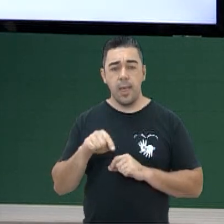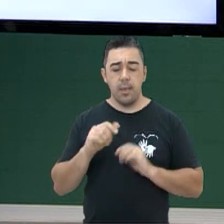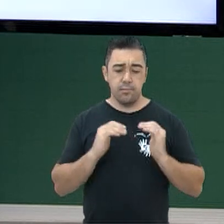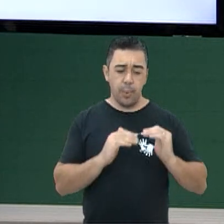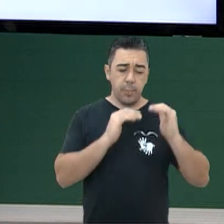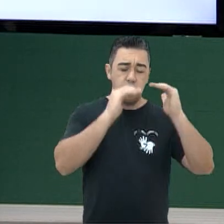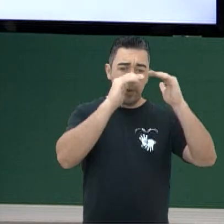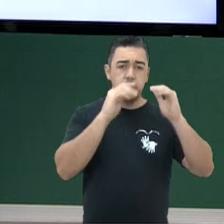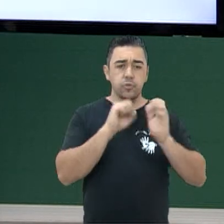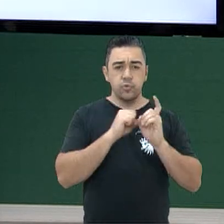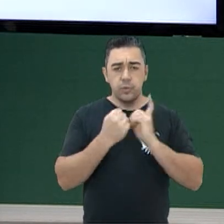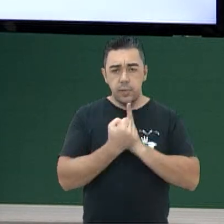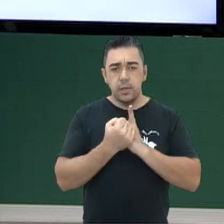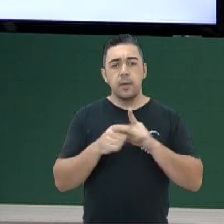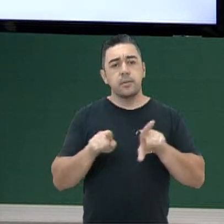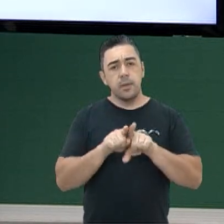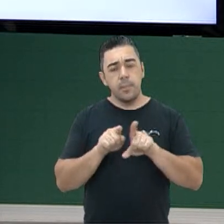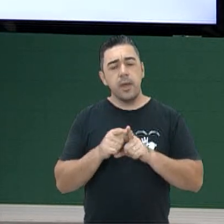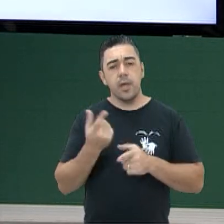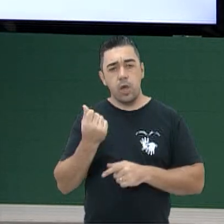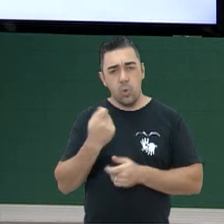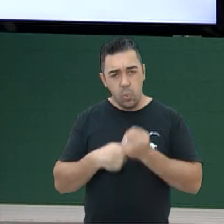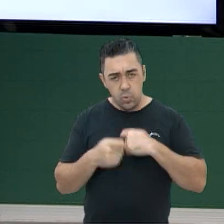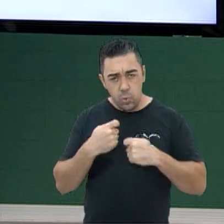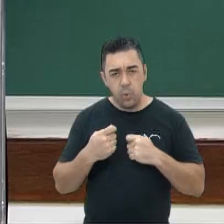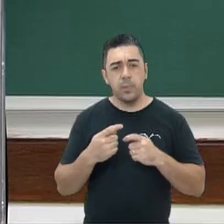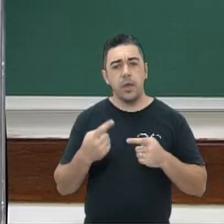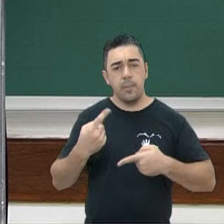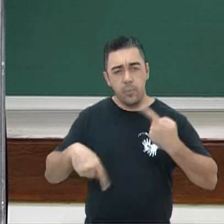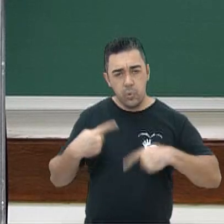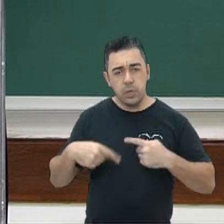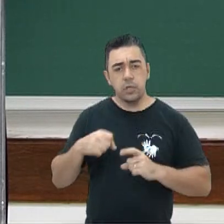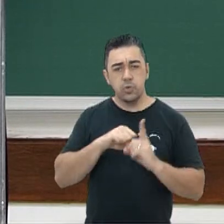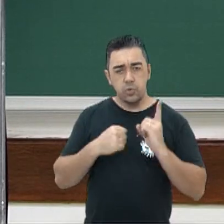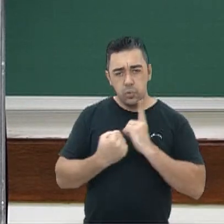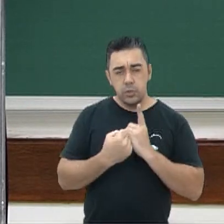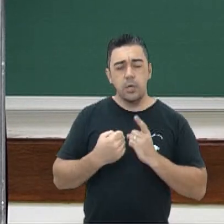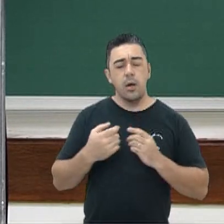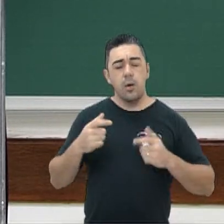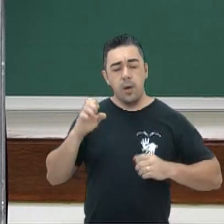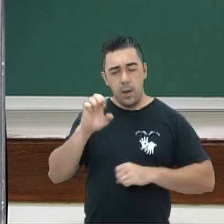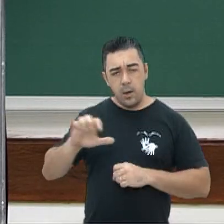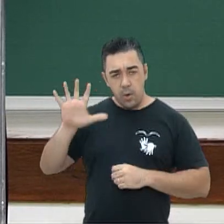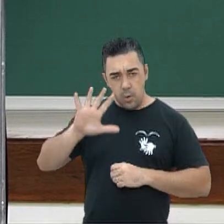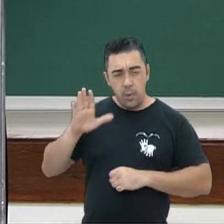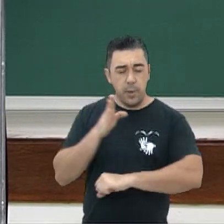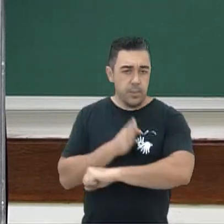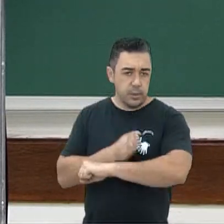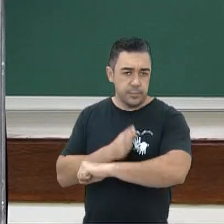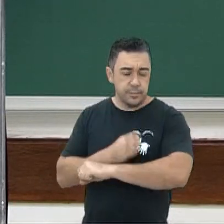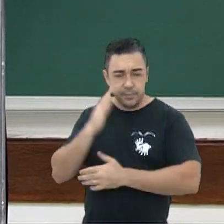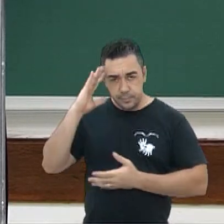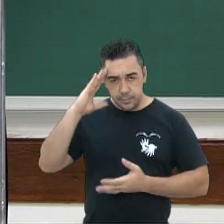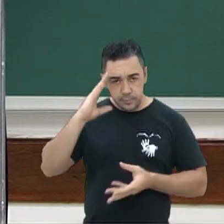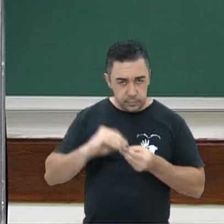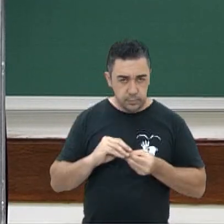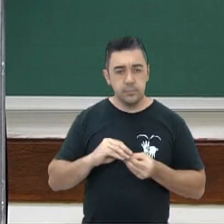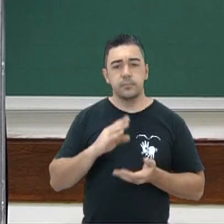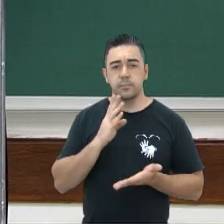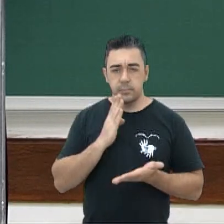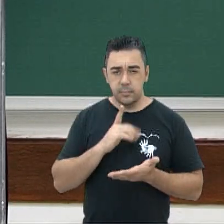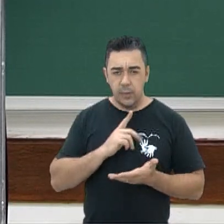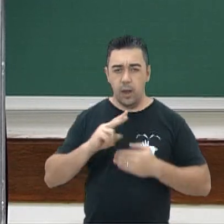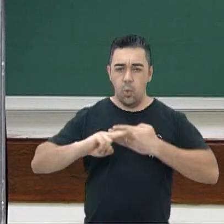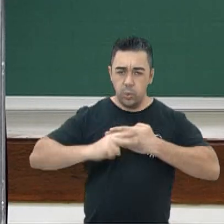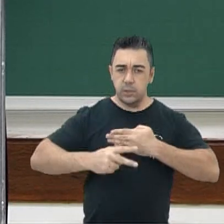social e também vai refletir na parte econômica, política e social da Europa medieval. Então a gente tem que entender que uma coisa leva a